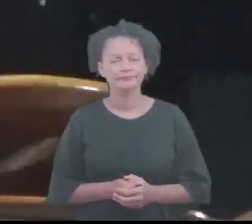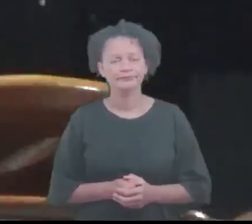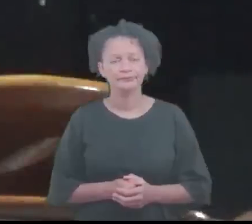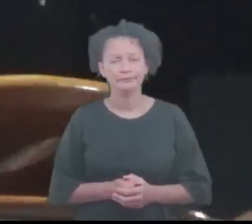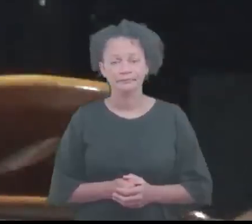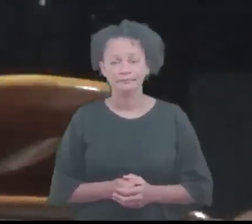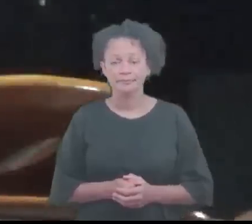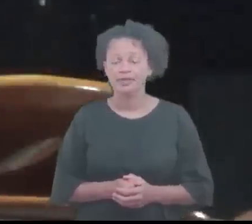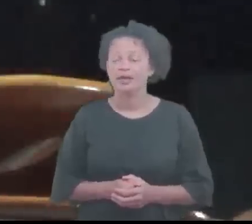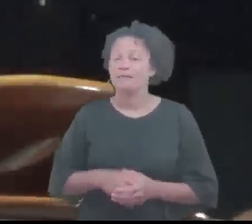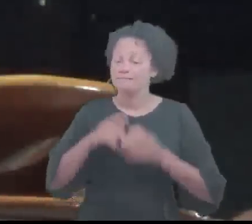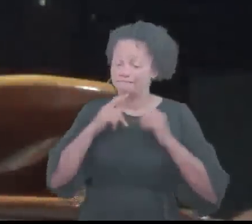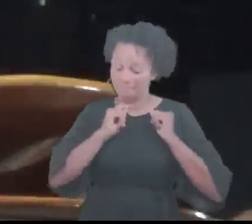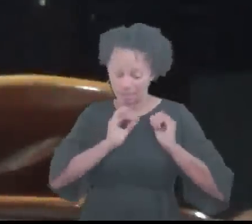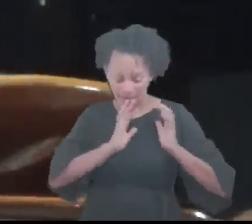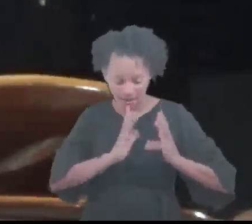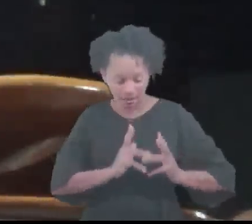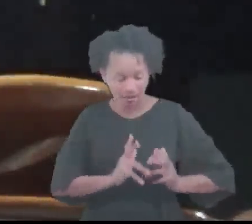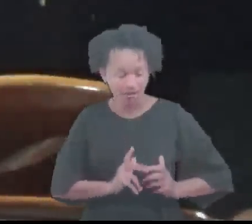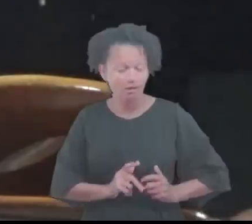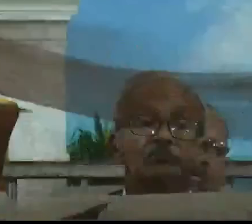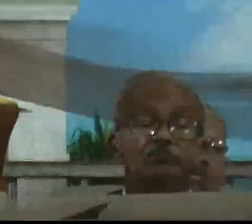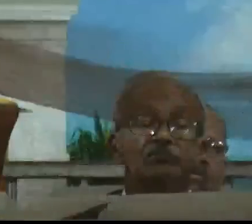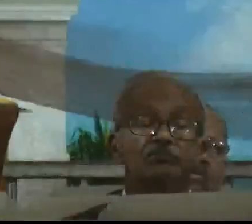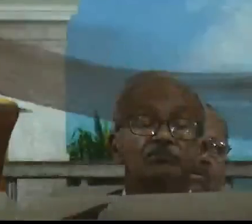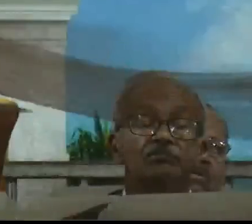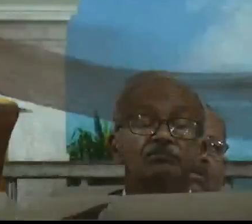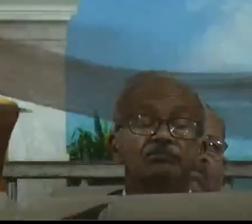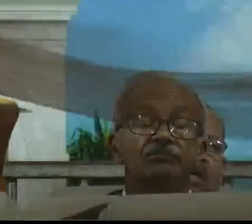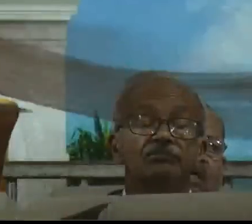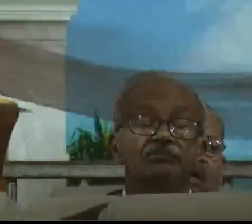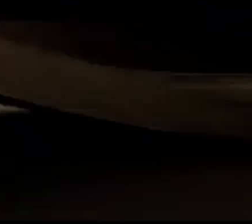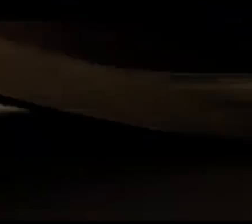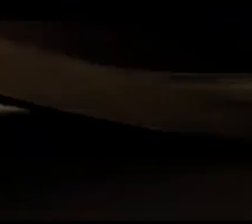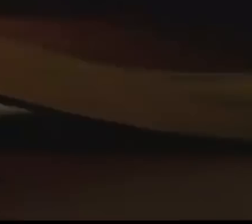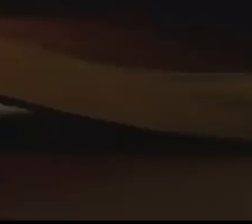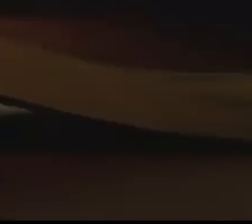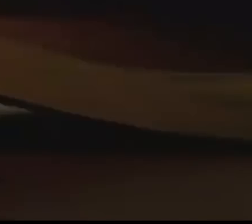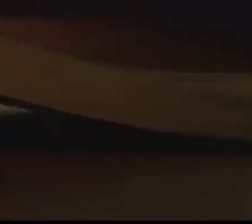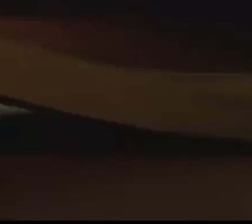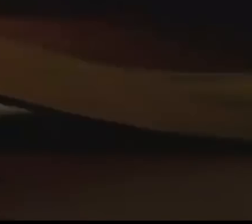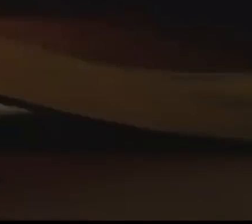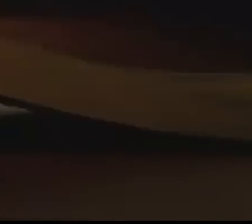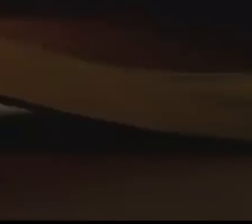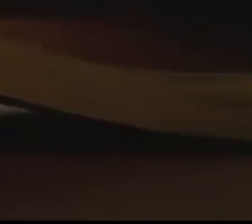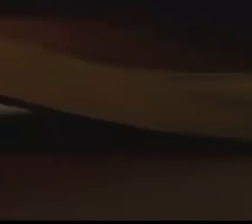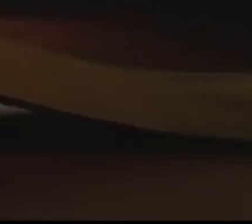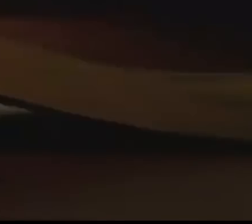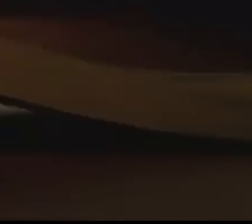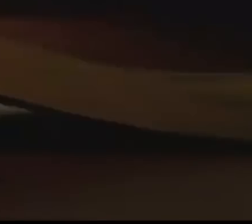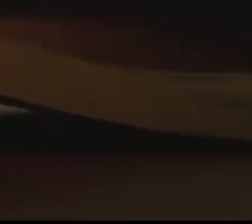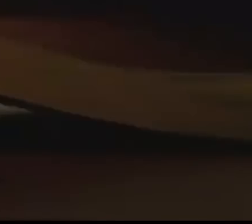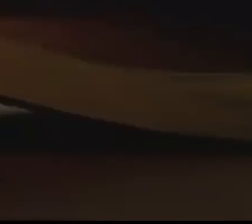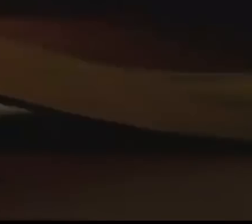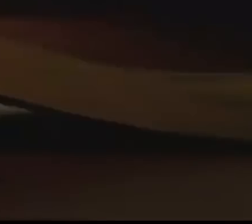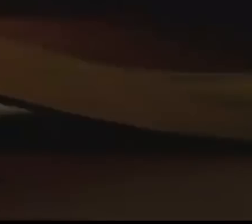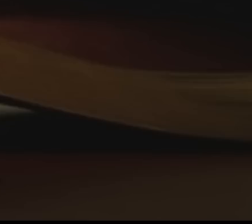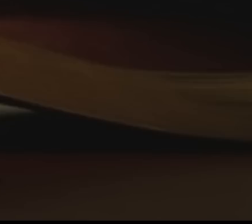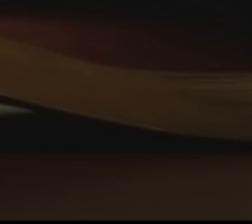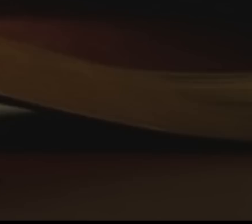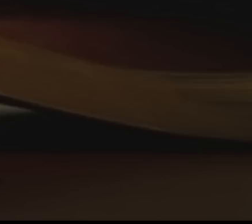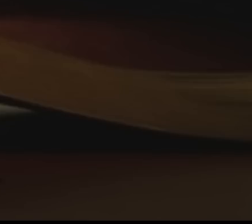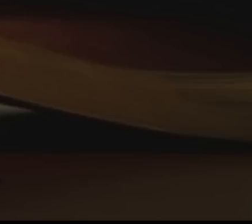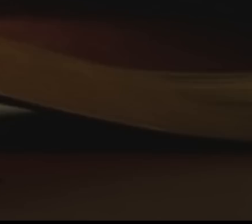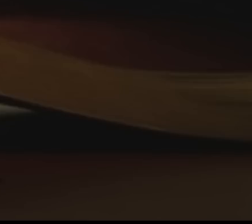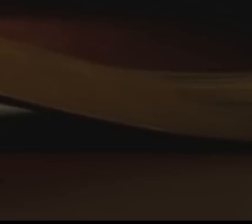Para a purificar com a lavagem da água pela palavra. Fala de beleza, de